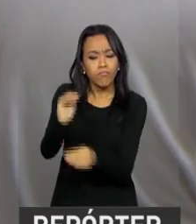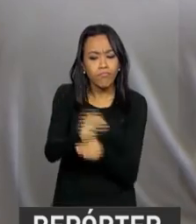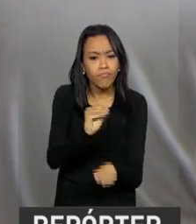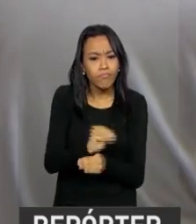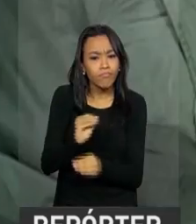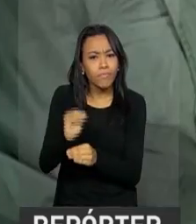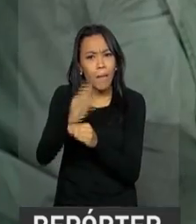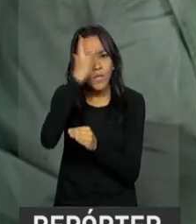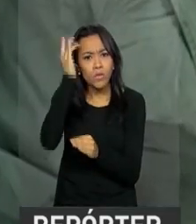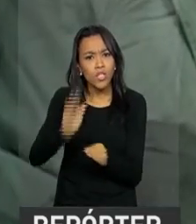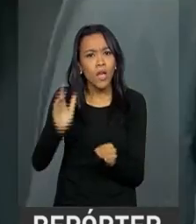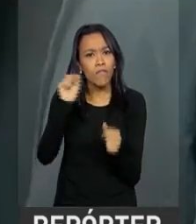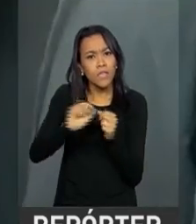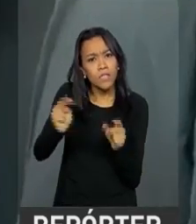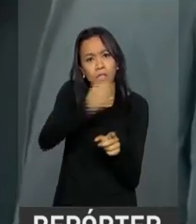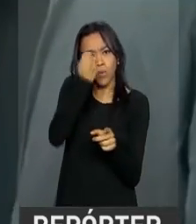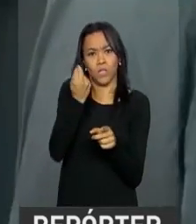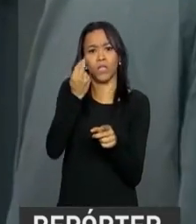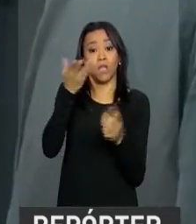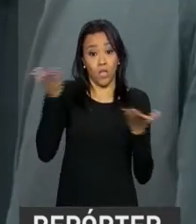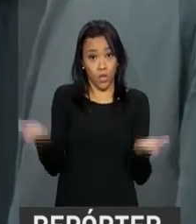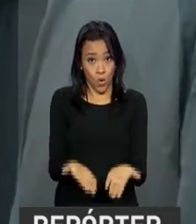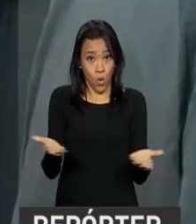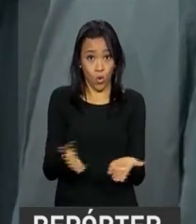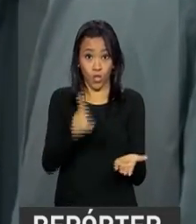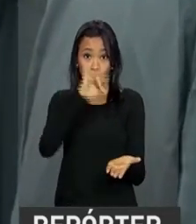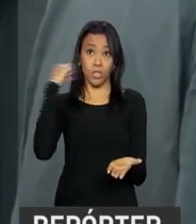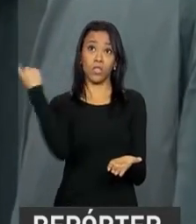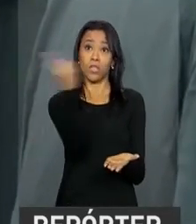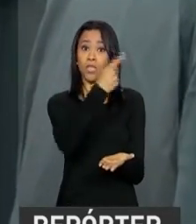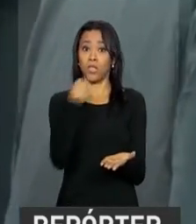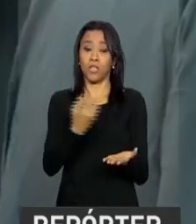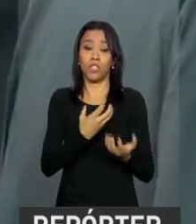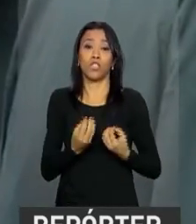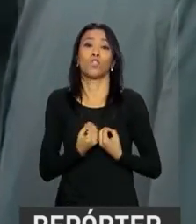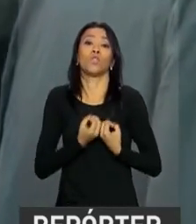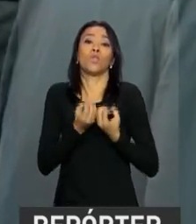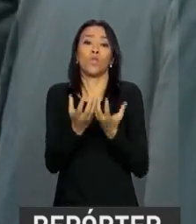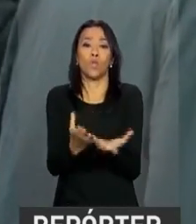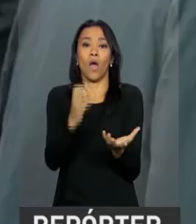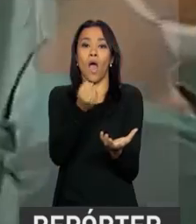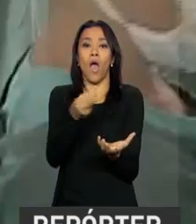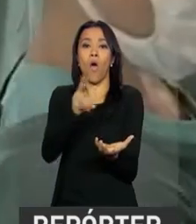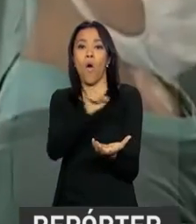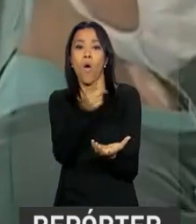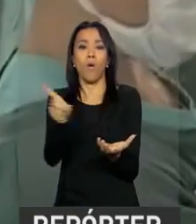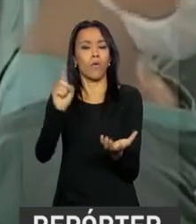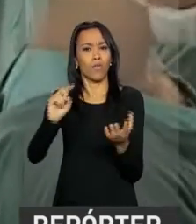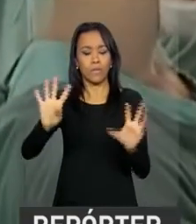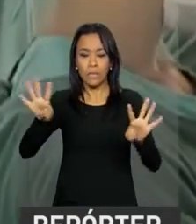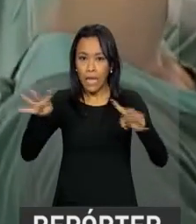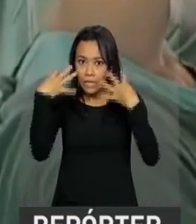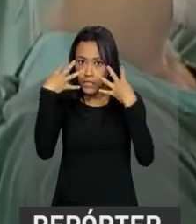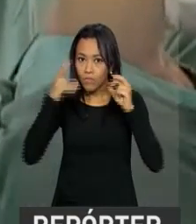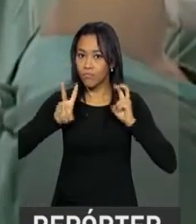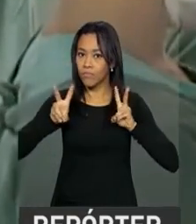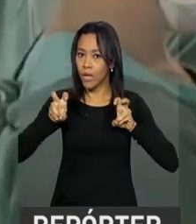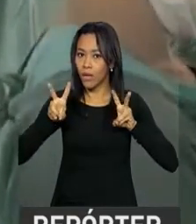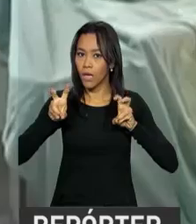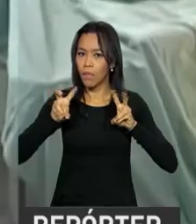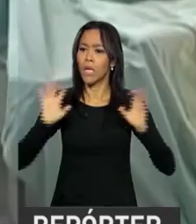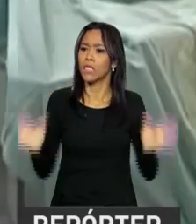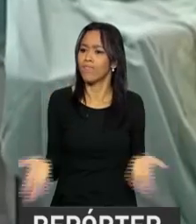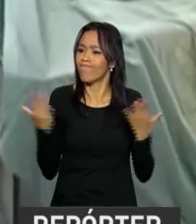transplantado e nesse dia nacional ao da doação de órgãos a idéia é chamar a atenção sobre o tema e estimular a população